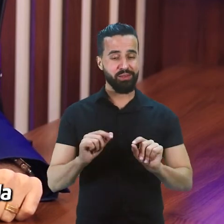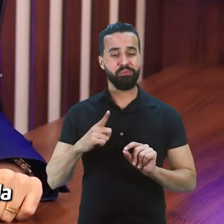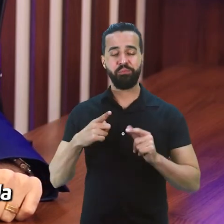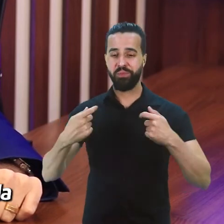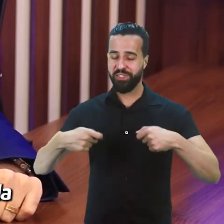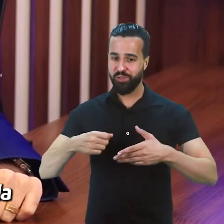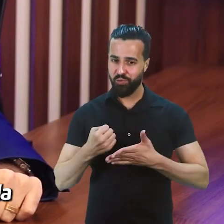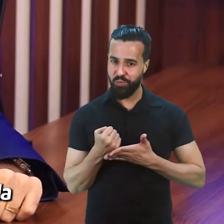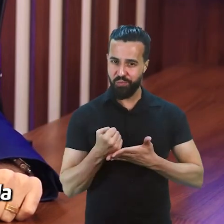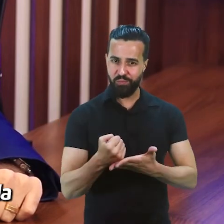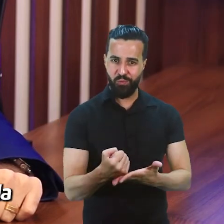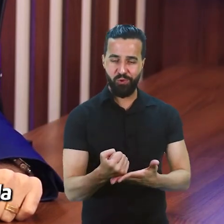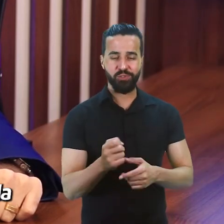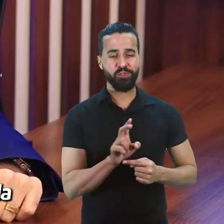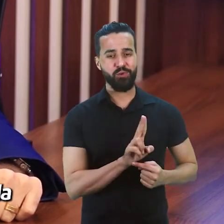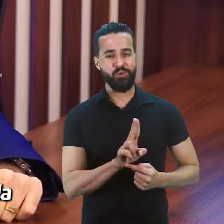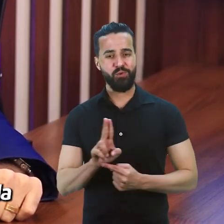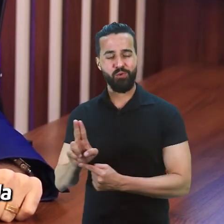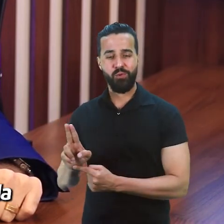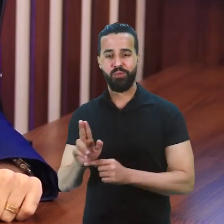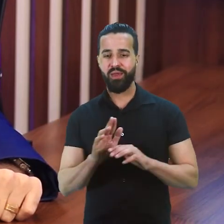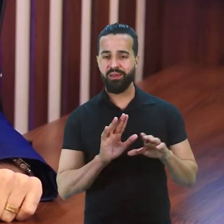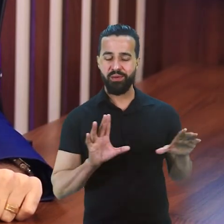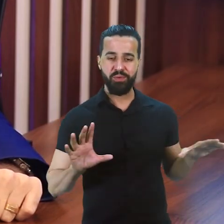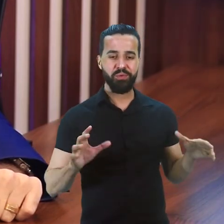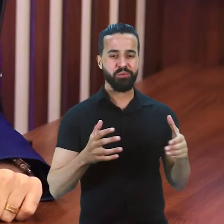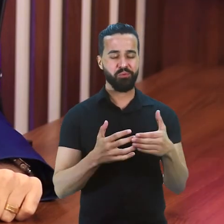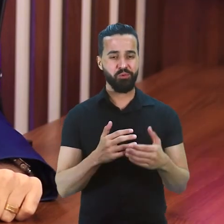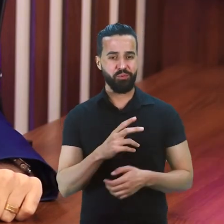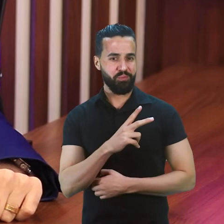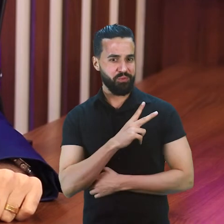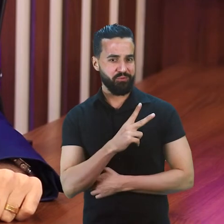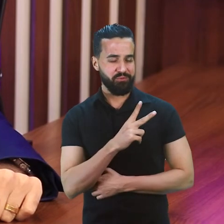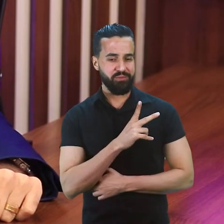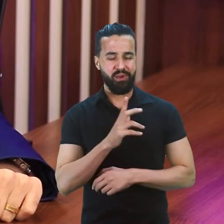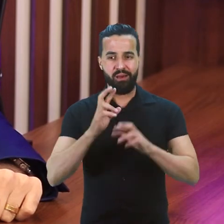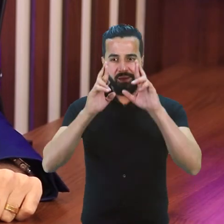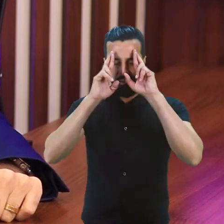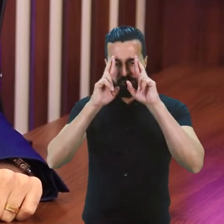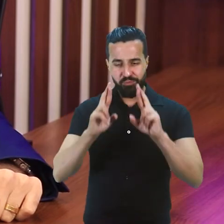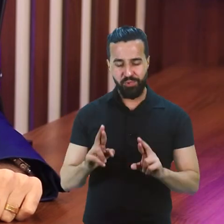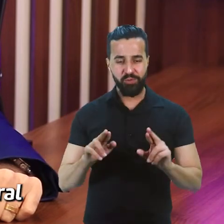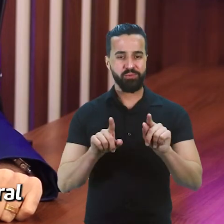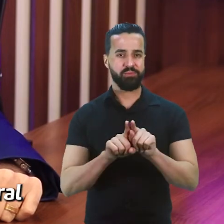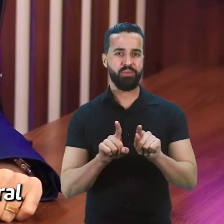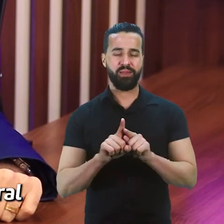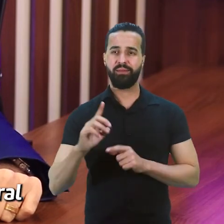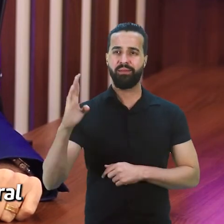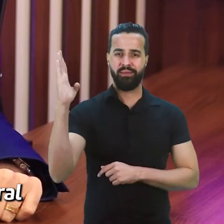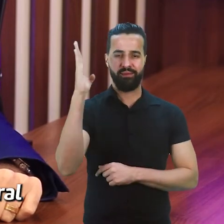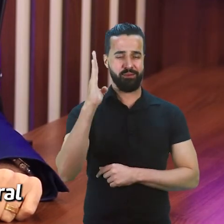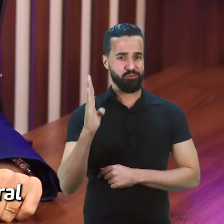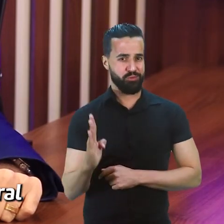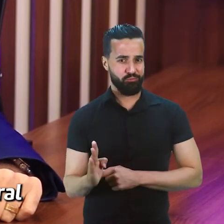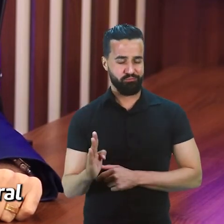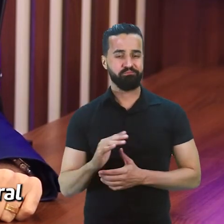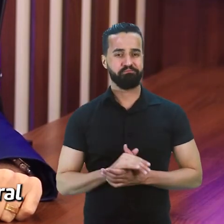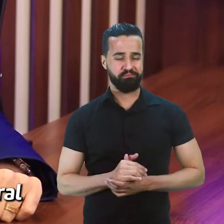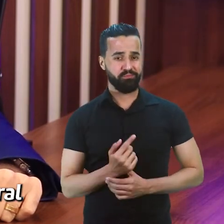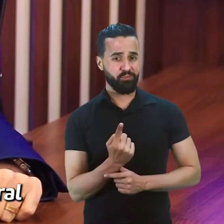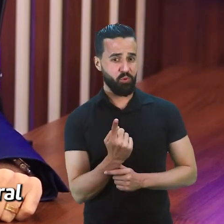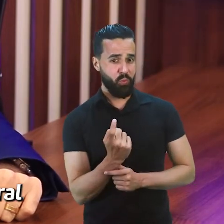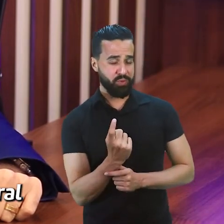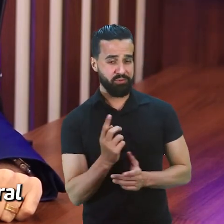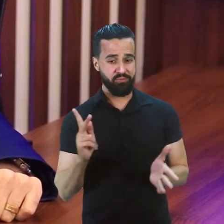e o nome que é da maior entidade privada, né, de maior respeito a nível nacional, a única que consta